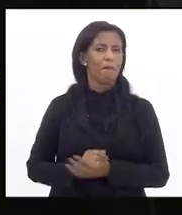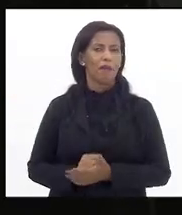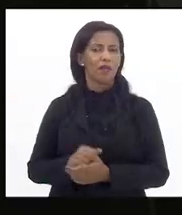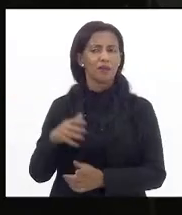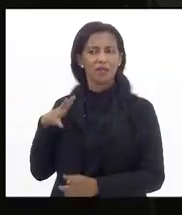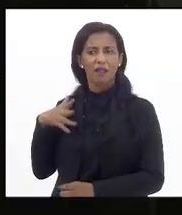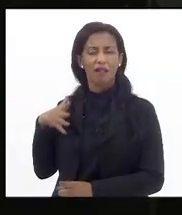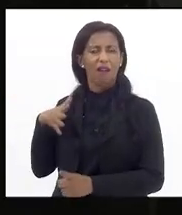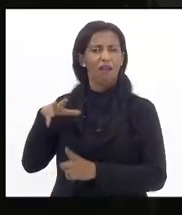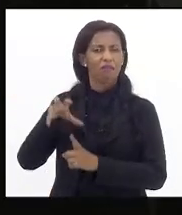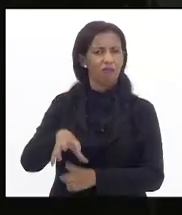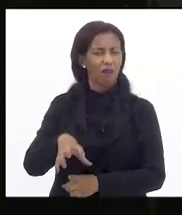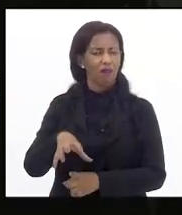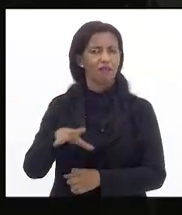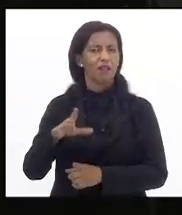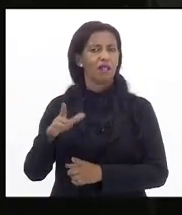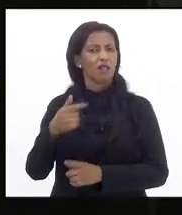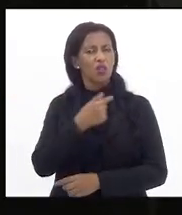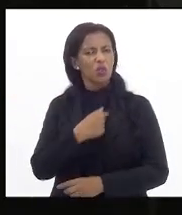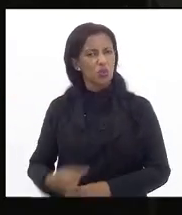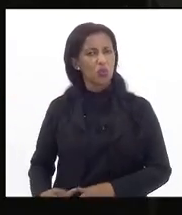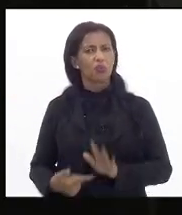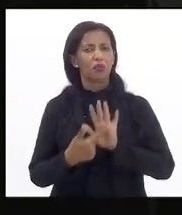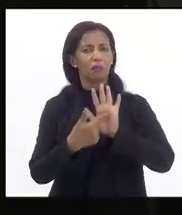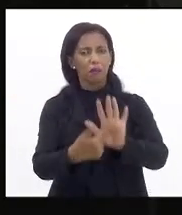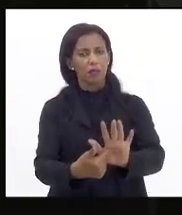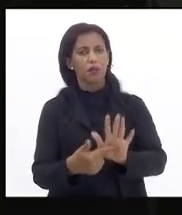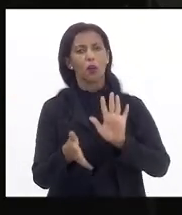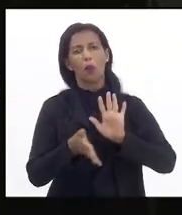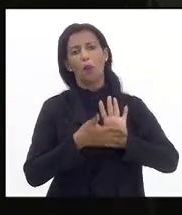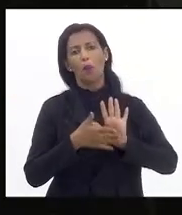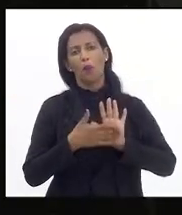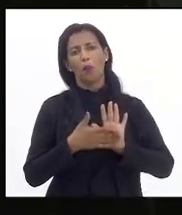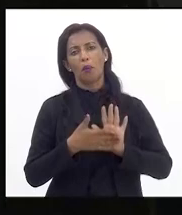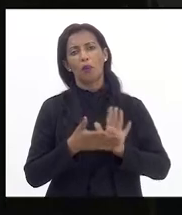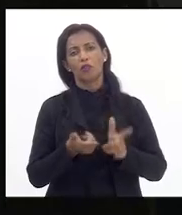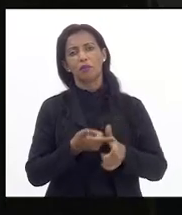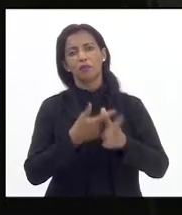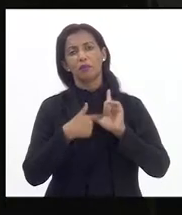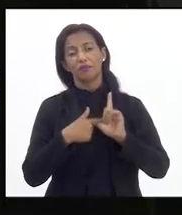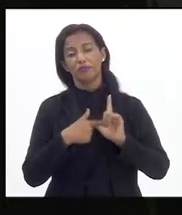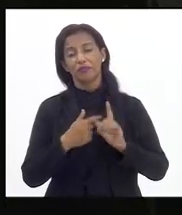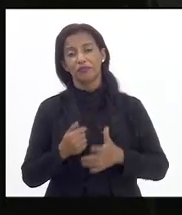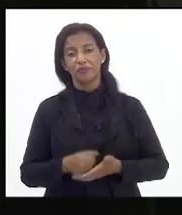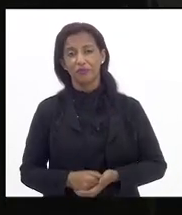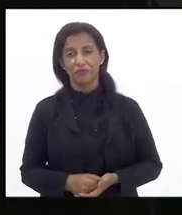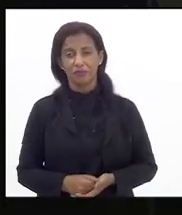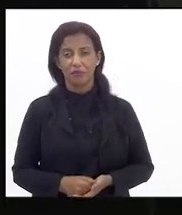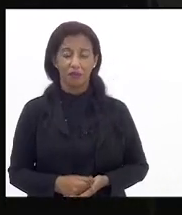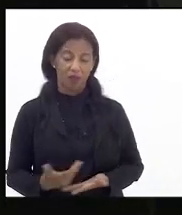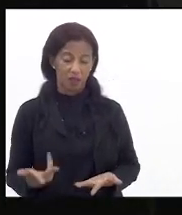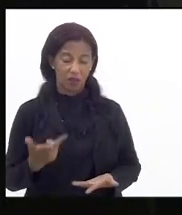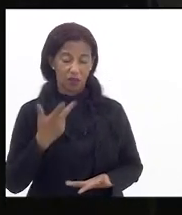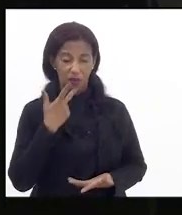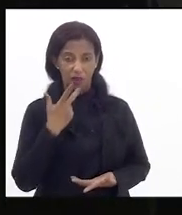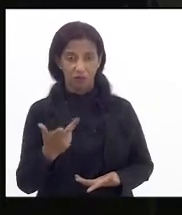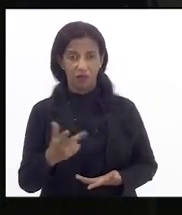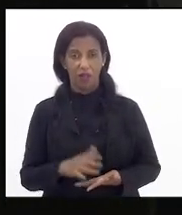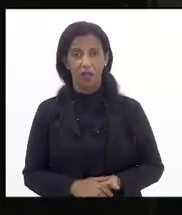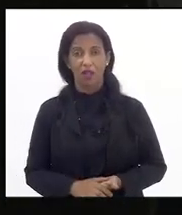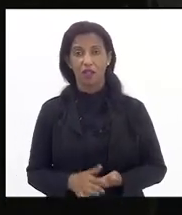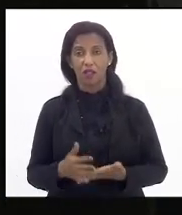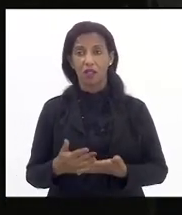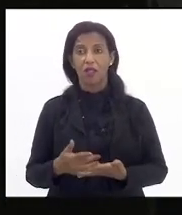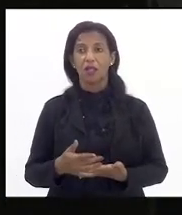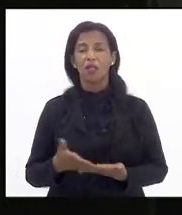atacada por favor que o governo apresenta como proposta para sair da crise então eu quero dizer que me